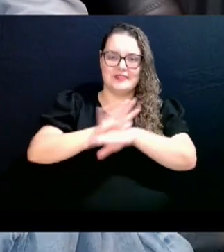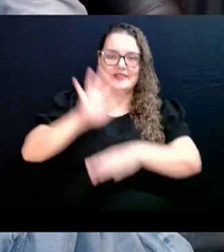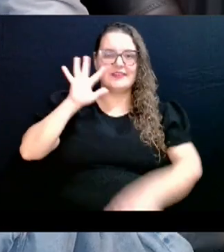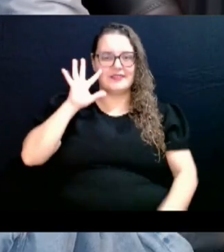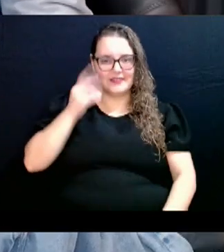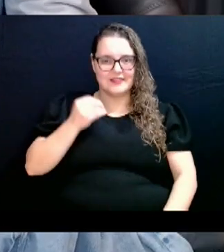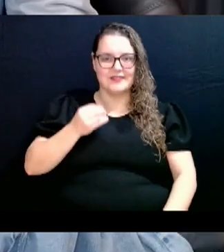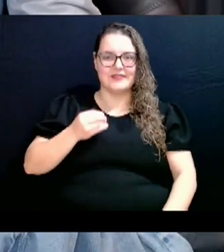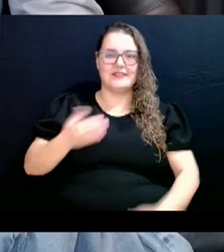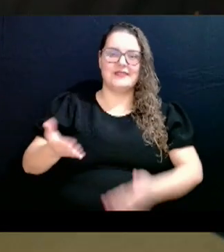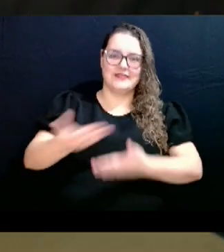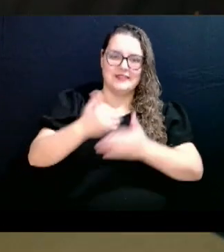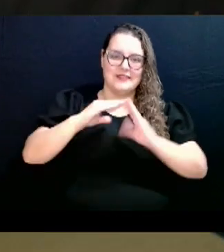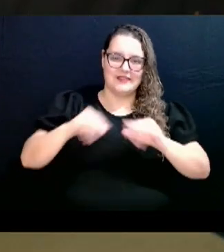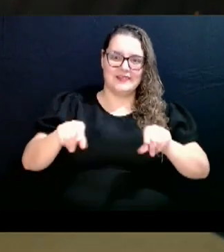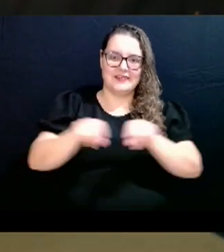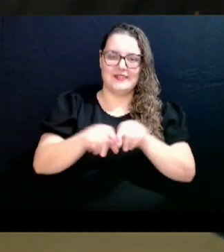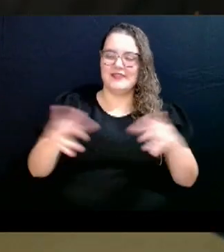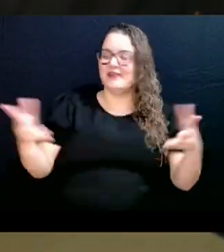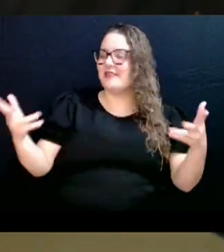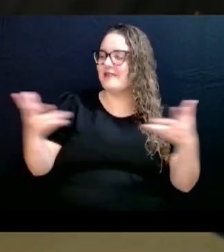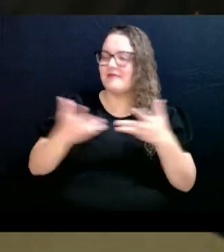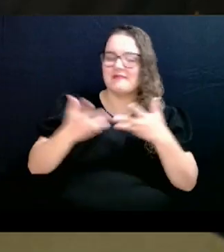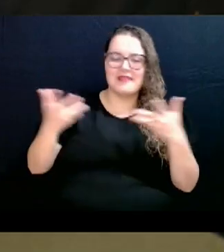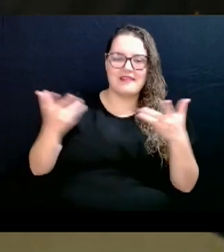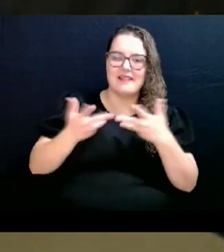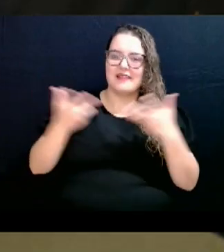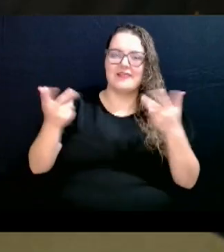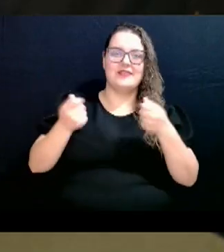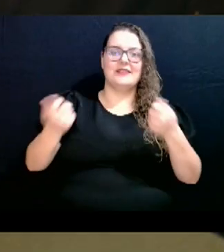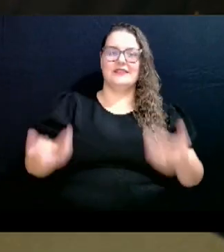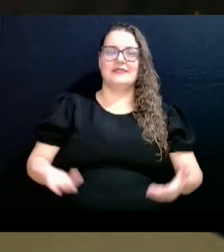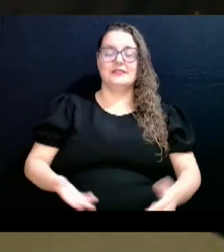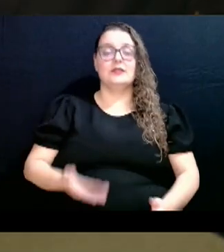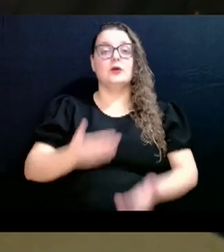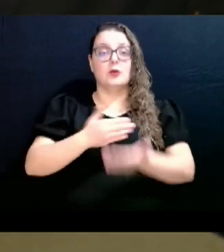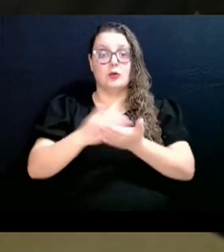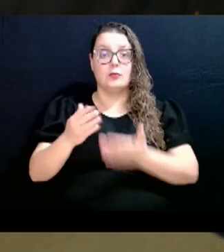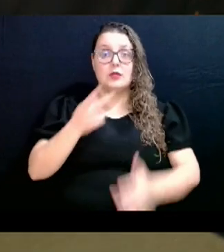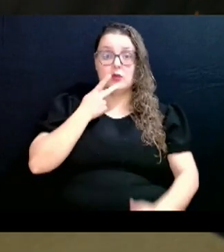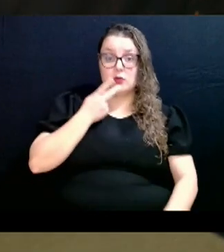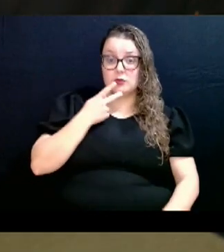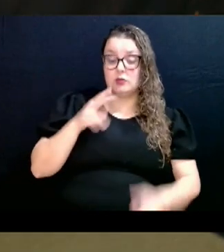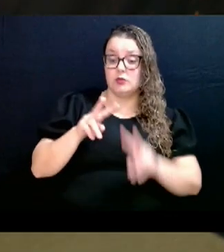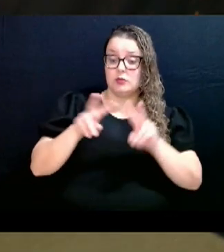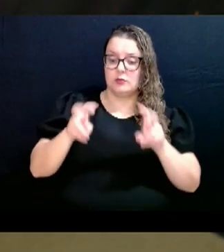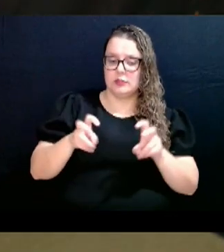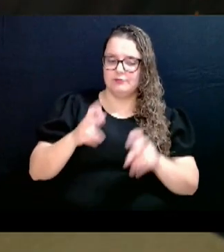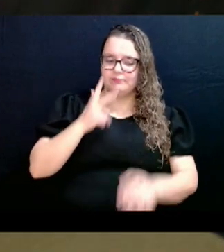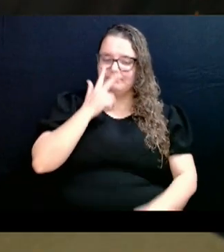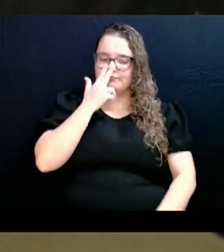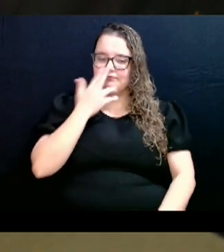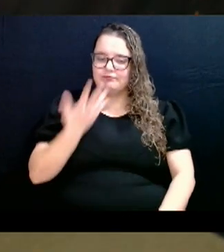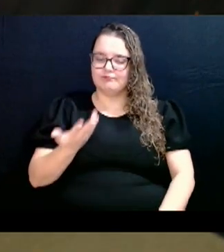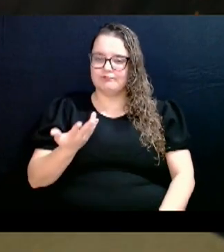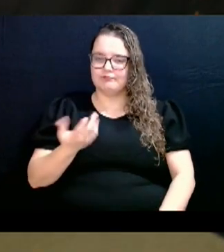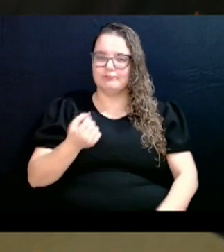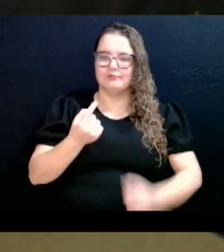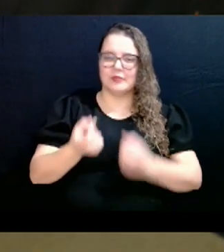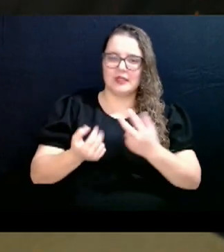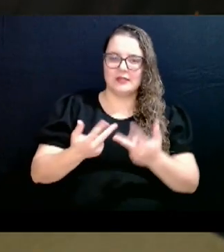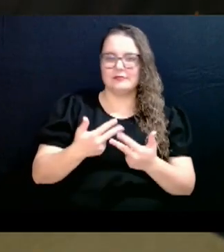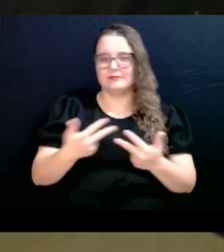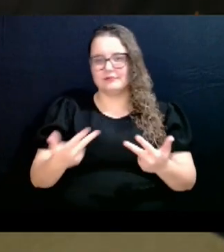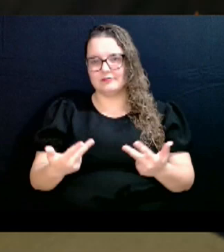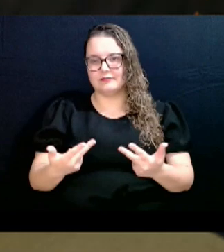também. Maravilhosas. Bom, quero começar então falando sobre um assunto que parece, em muitos casos, que aparece,